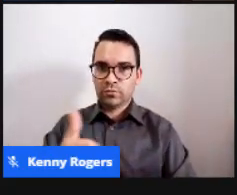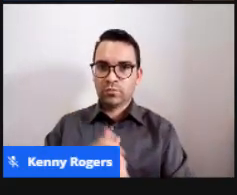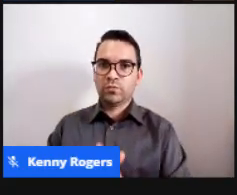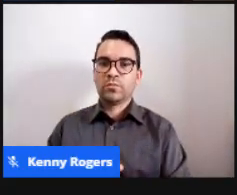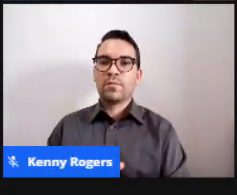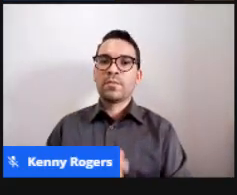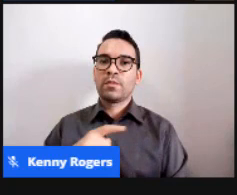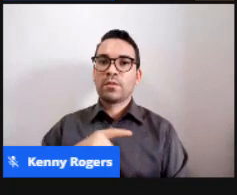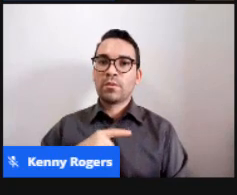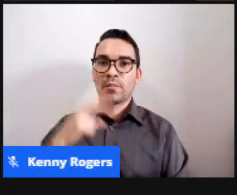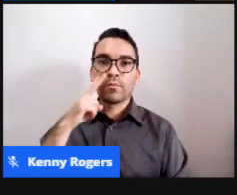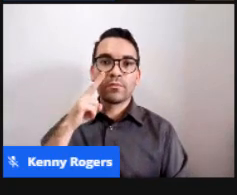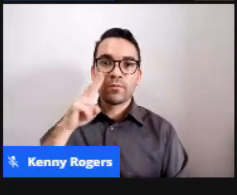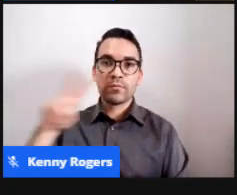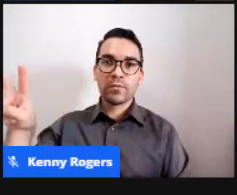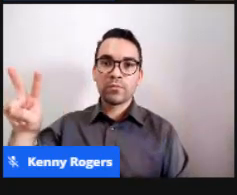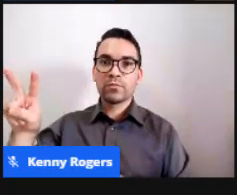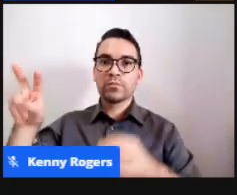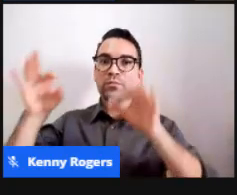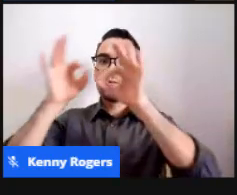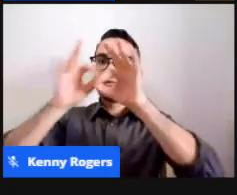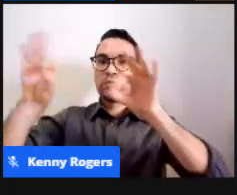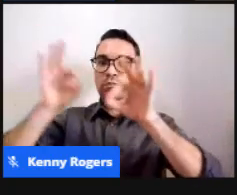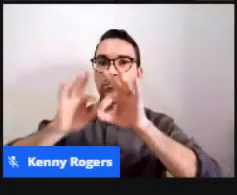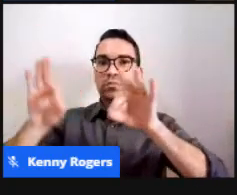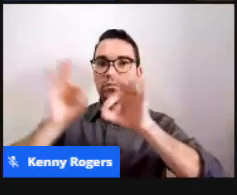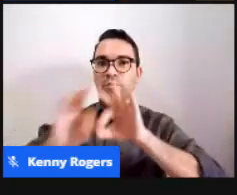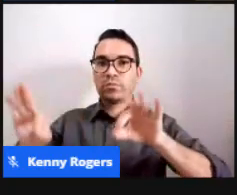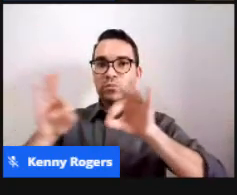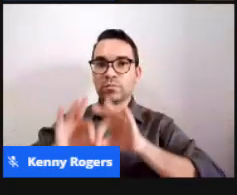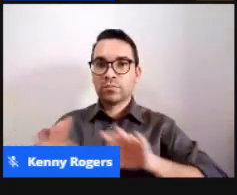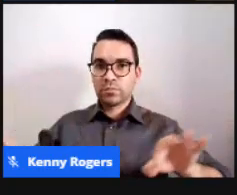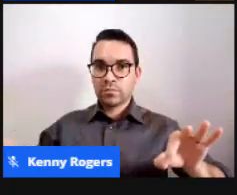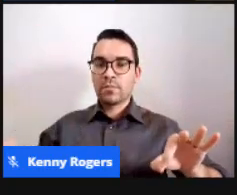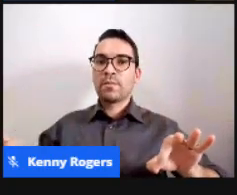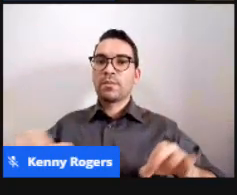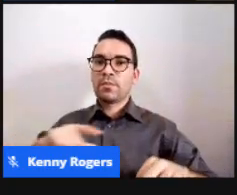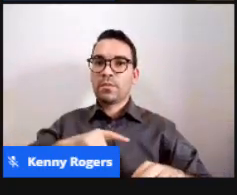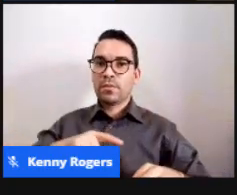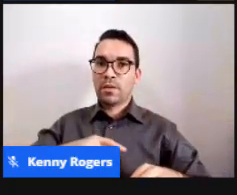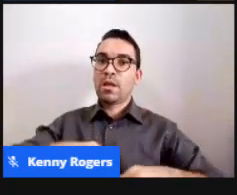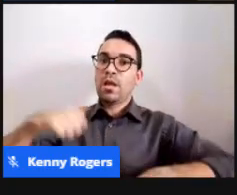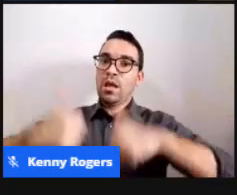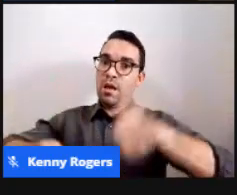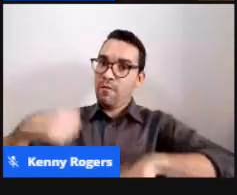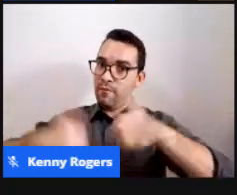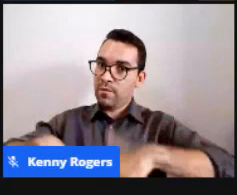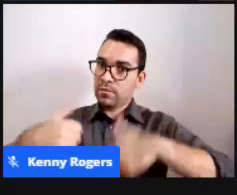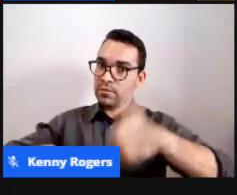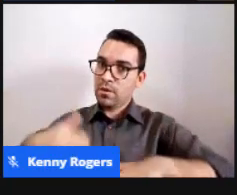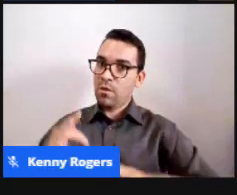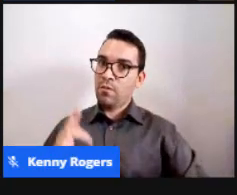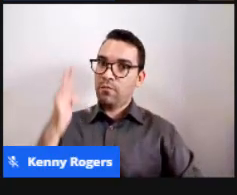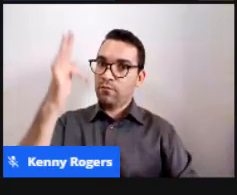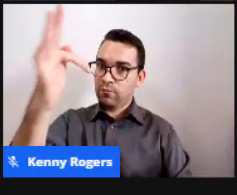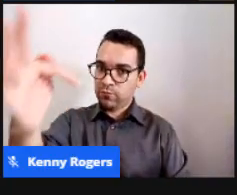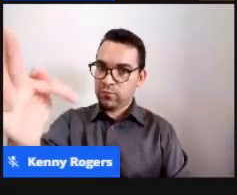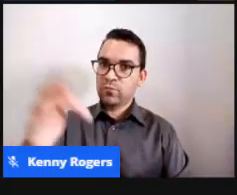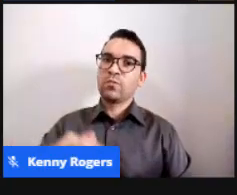lá do SAEB, tá? Porque a gente sabe que provavelmente virá uma avaliação, terá uma avaliação no